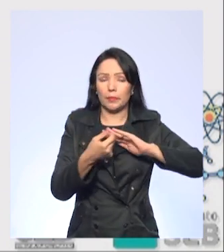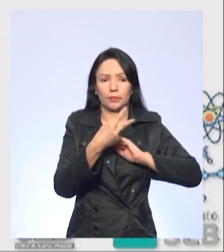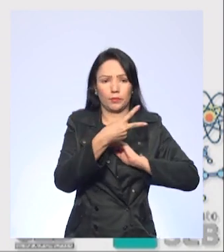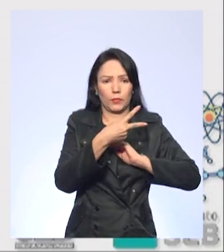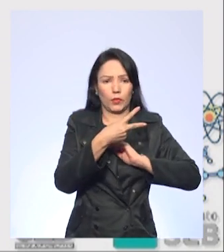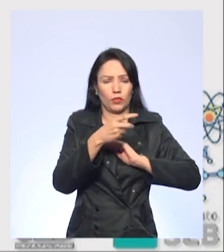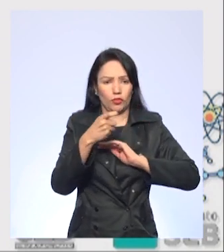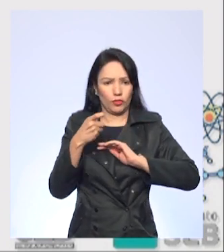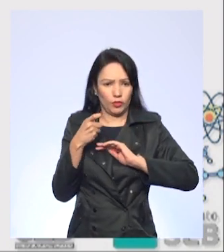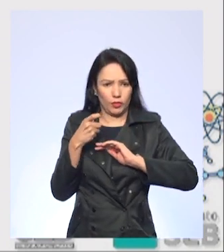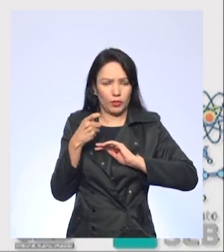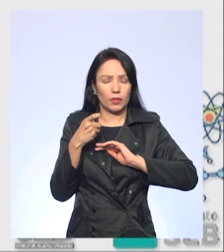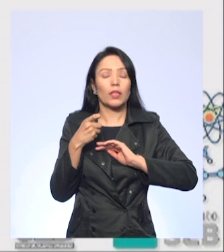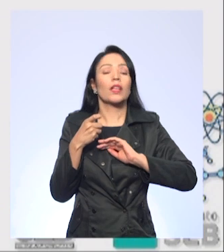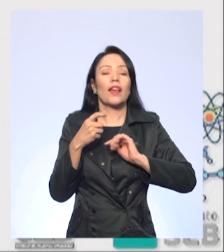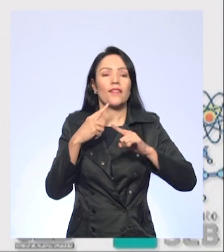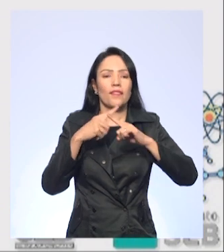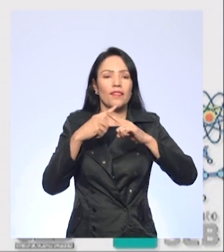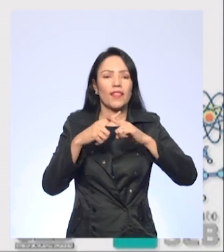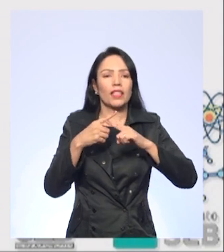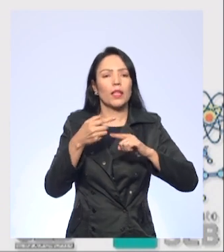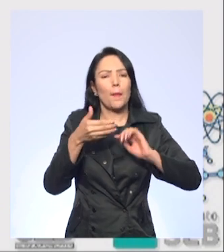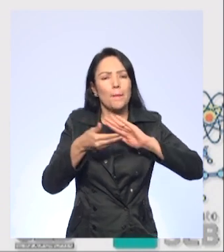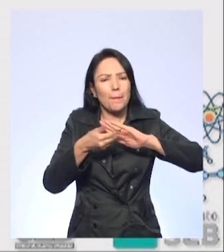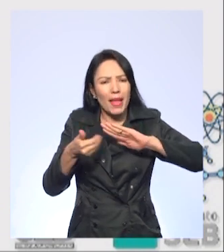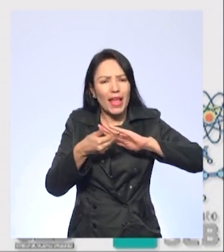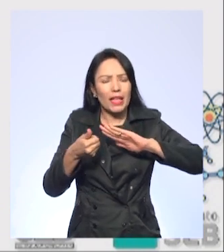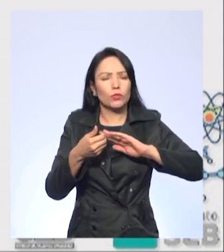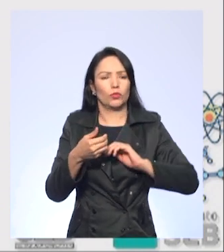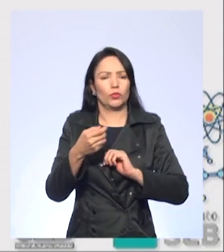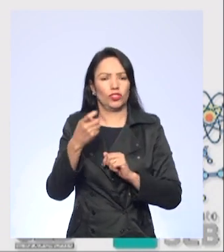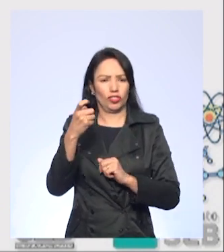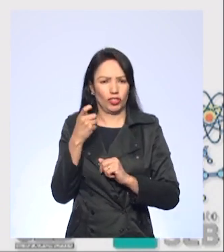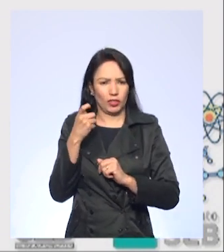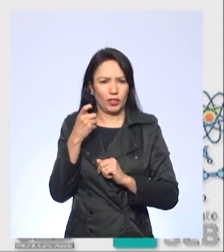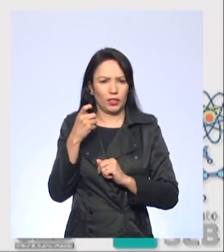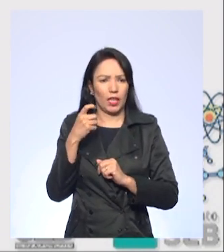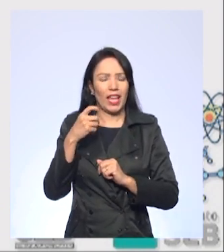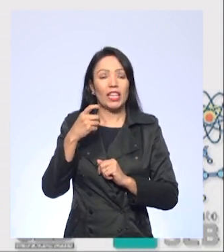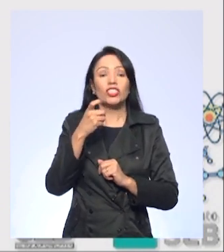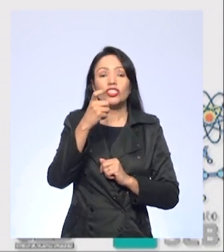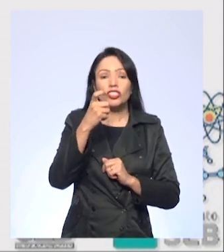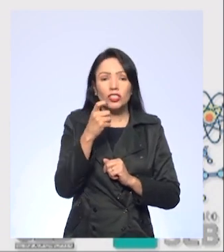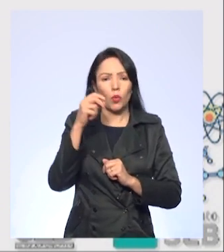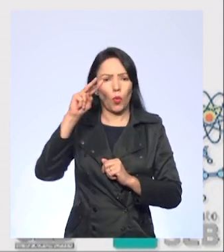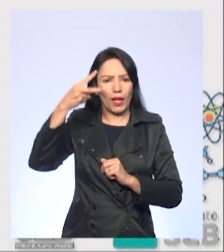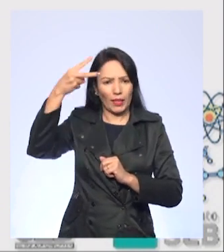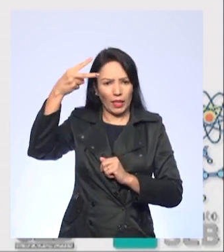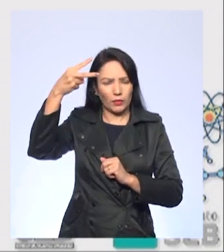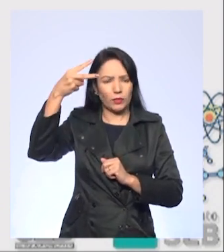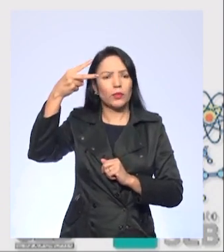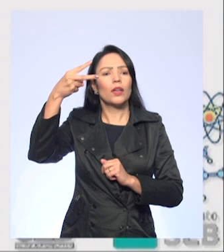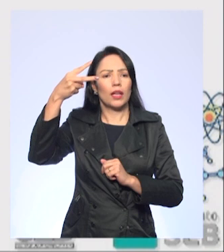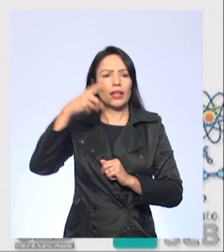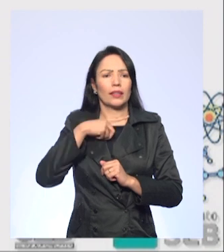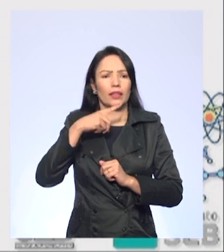perdão. E menos x vezes menos x, mais x quadrado. Veja que o x quadrado de um lado com o x quadrado do outro, a